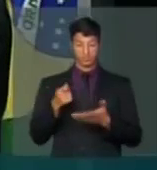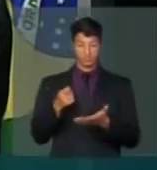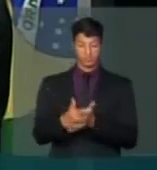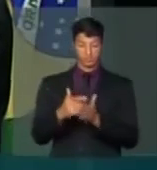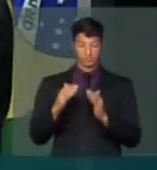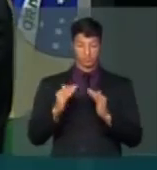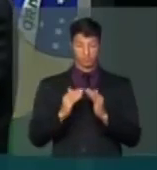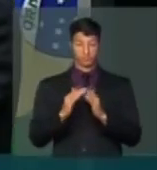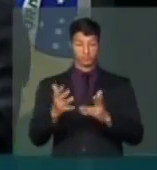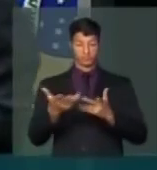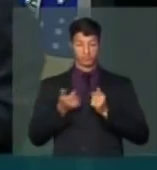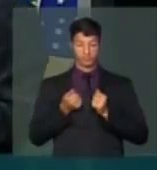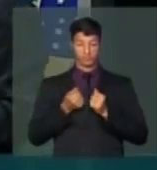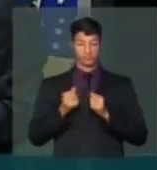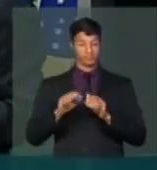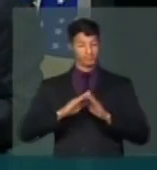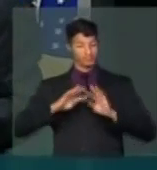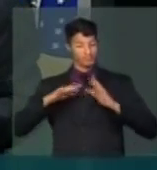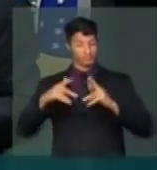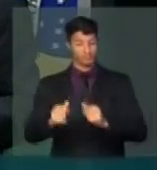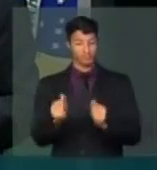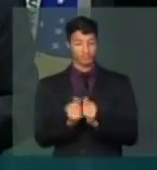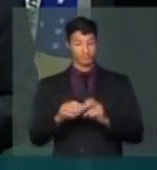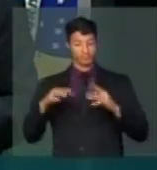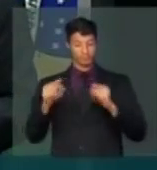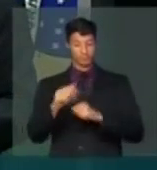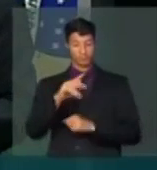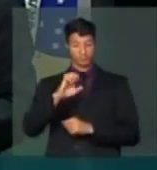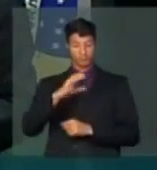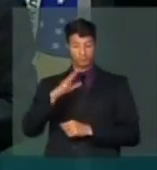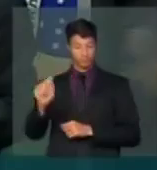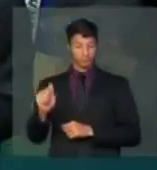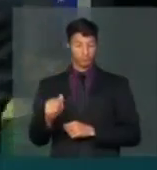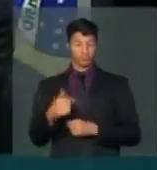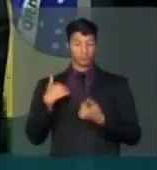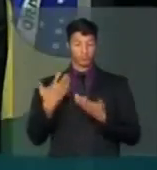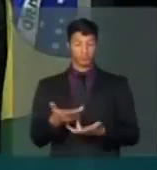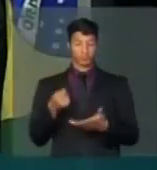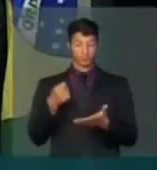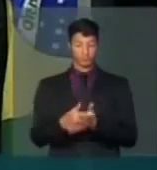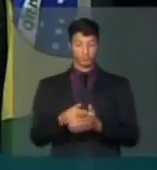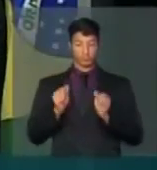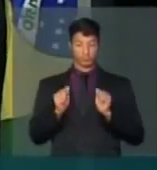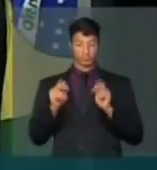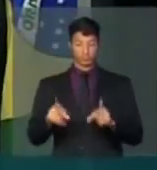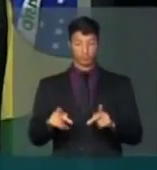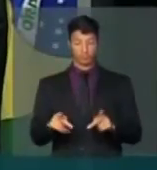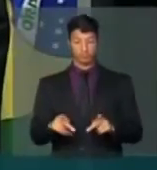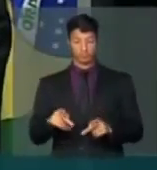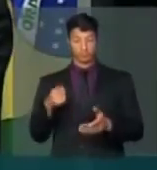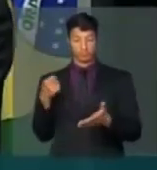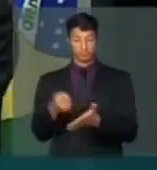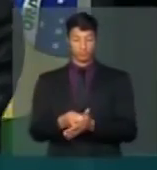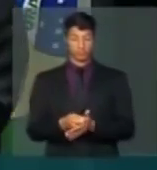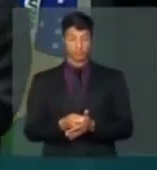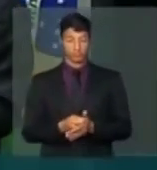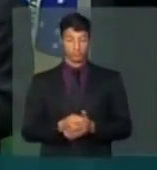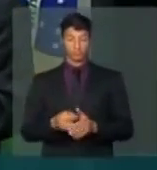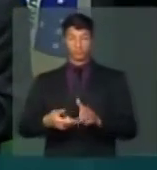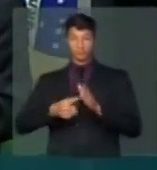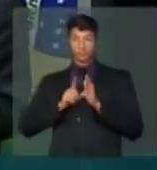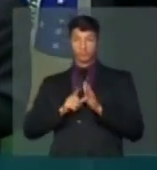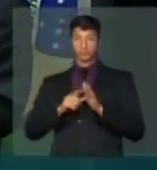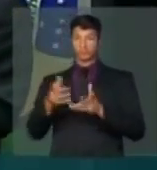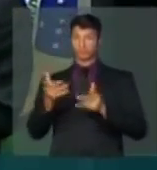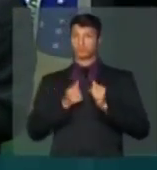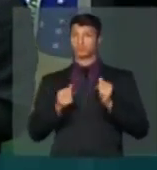uma casa e recebê-la inteira, com todas as peças. Eu quero comprar a aposentadoria, pagar adiantado,